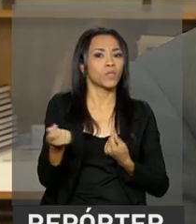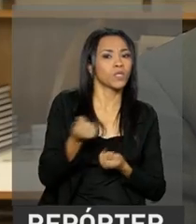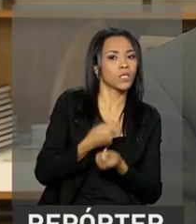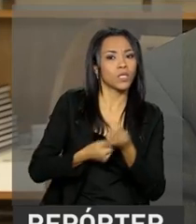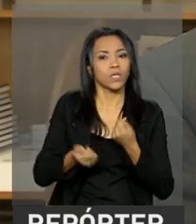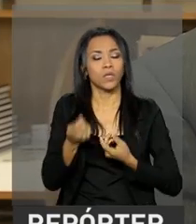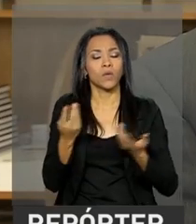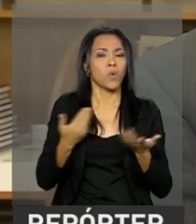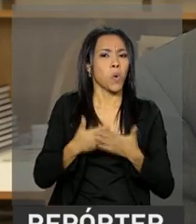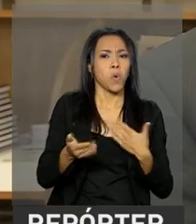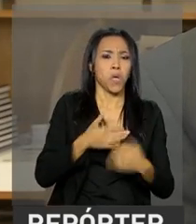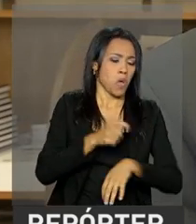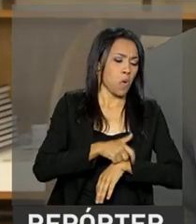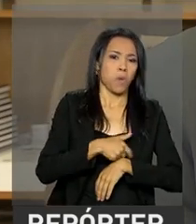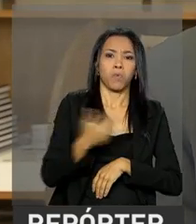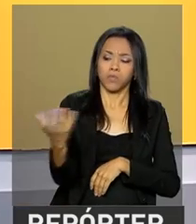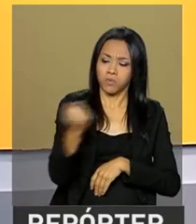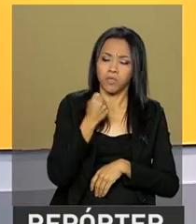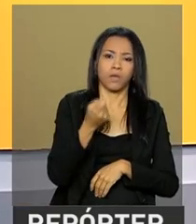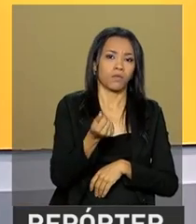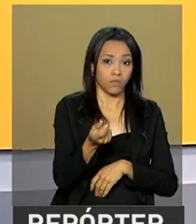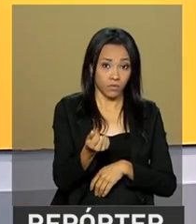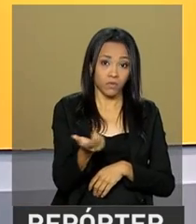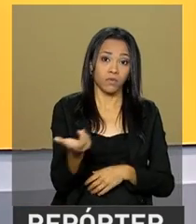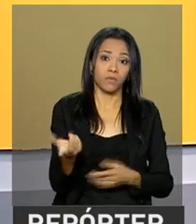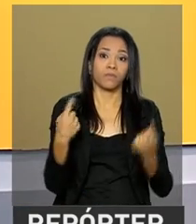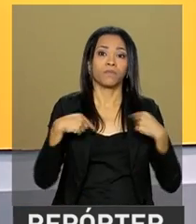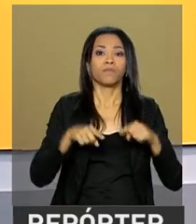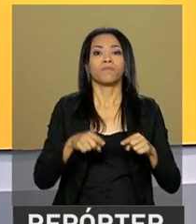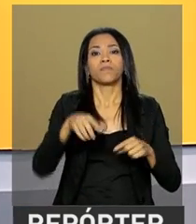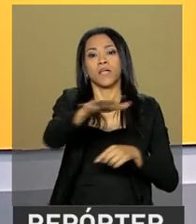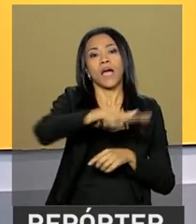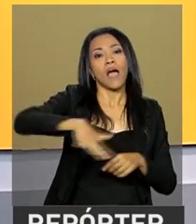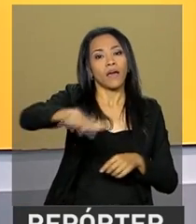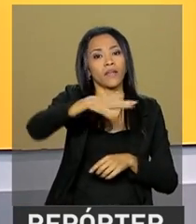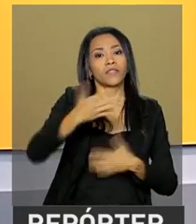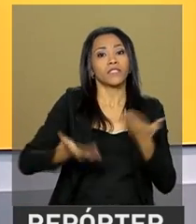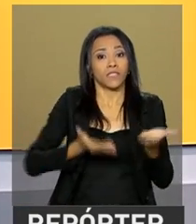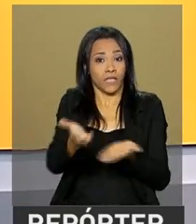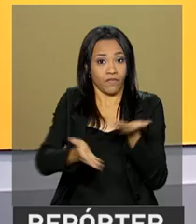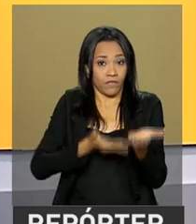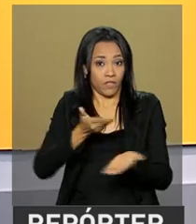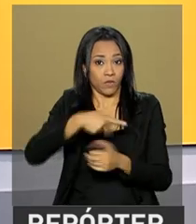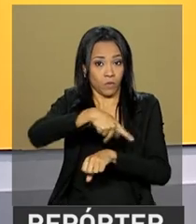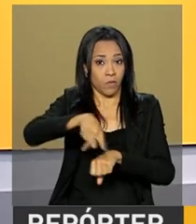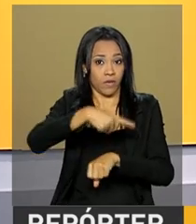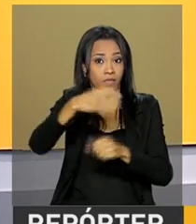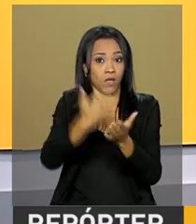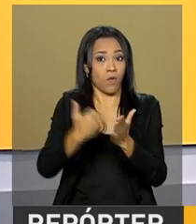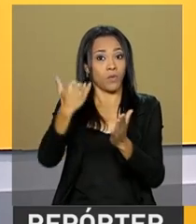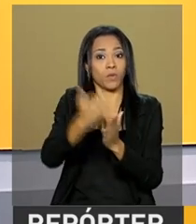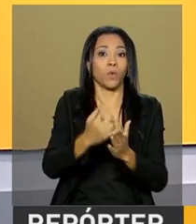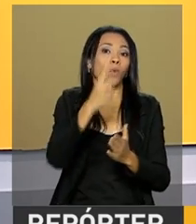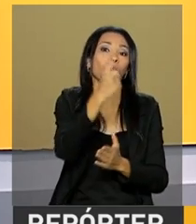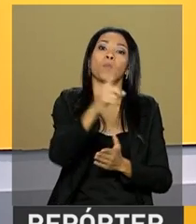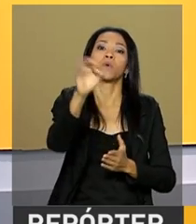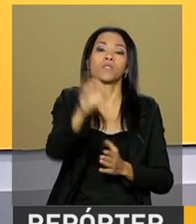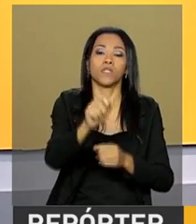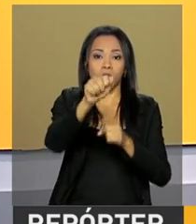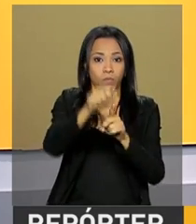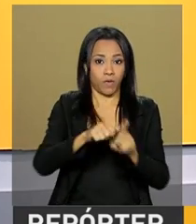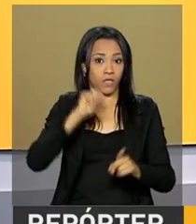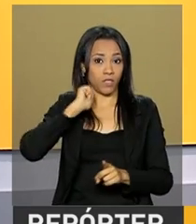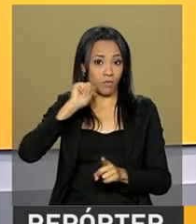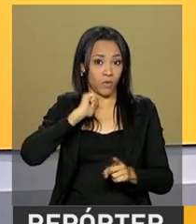qualquer hora você pode sacar o setor de serviços no país cresceu 1% no mês de abril em comparação